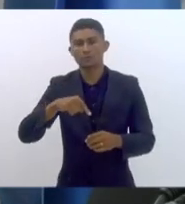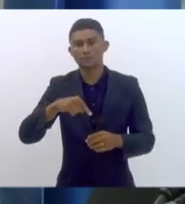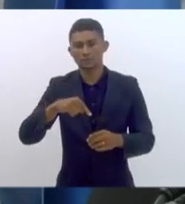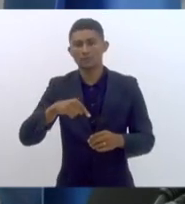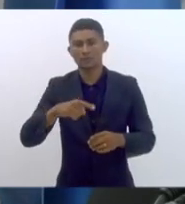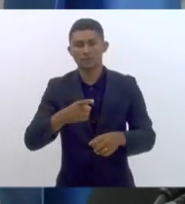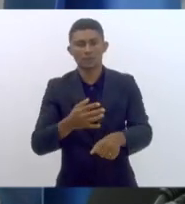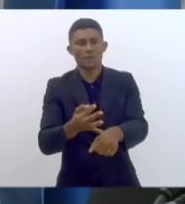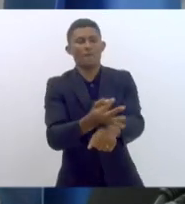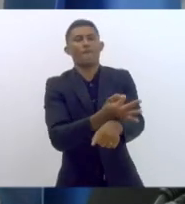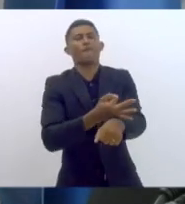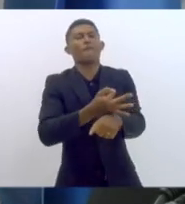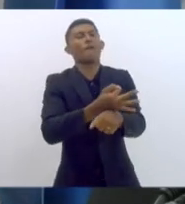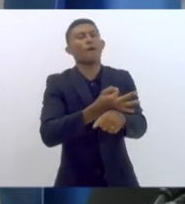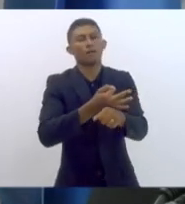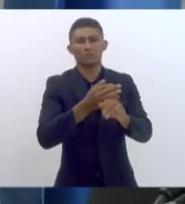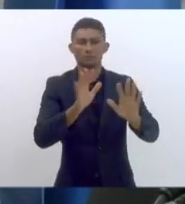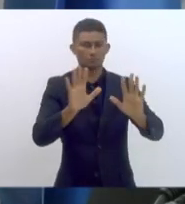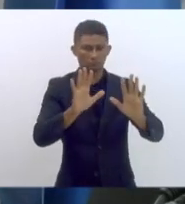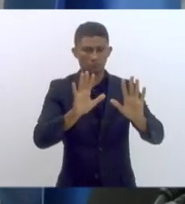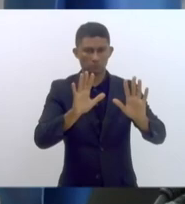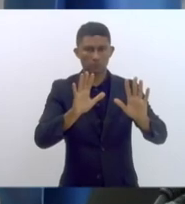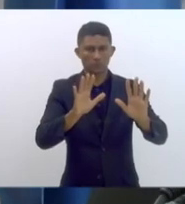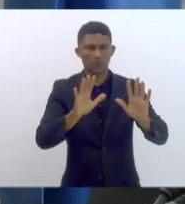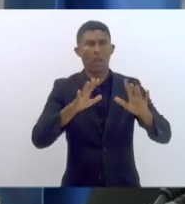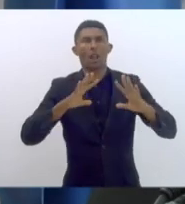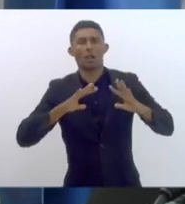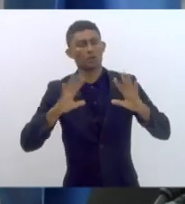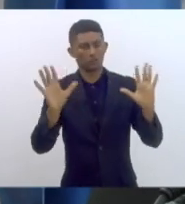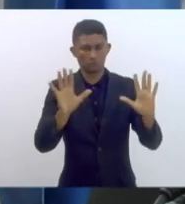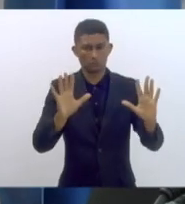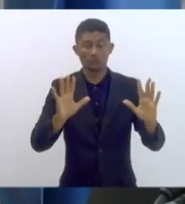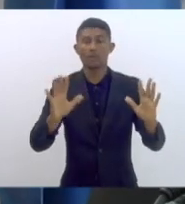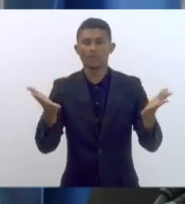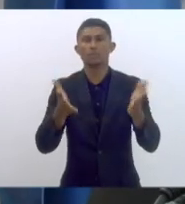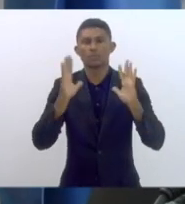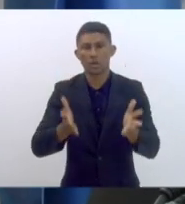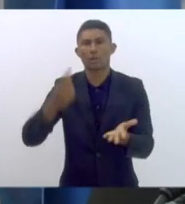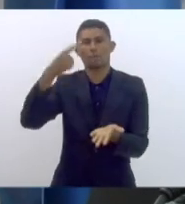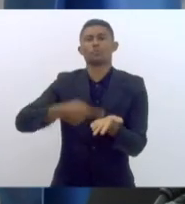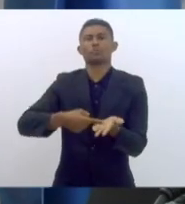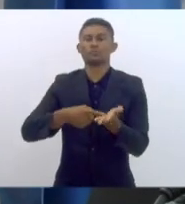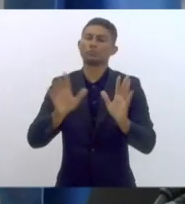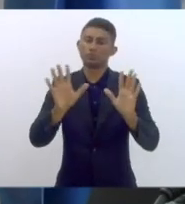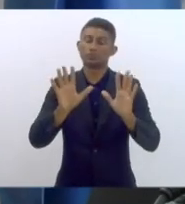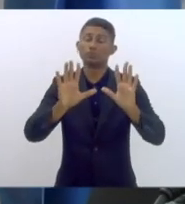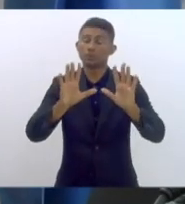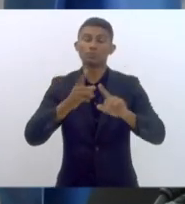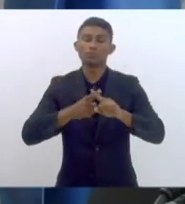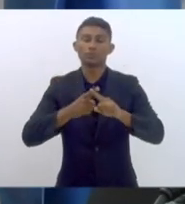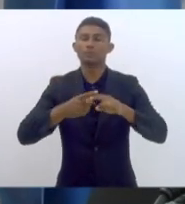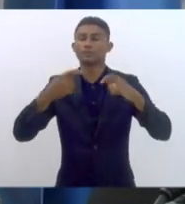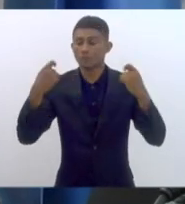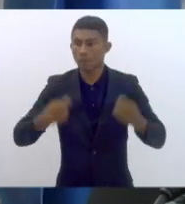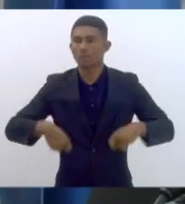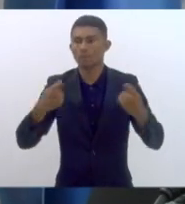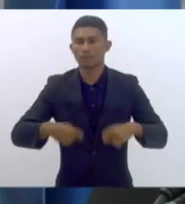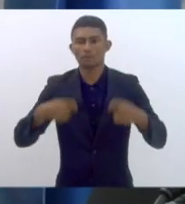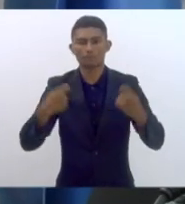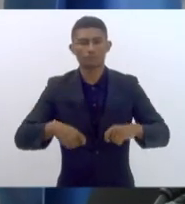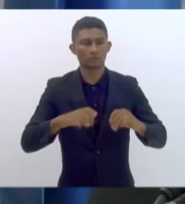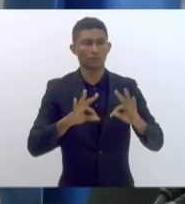estou marcando oitiva hoje, porque a gente precisa debulhar tudo isso que